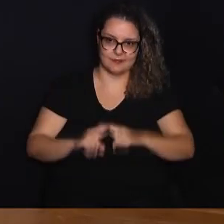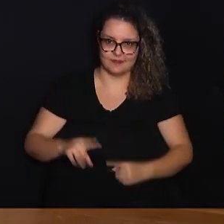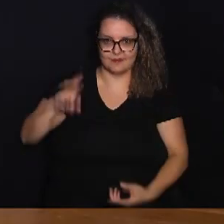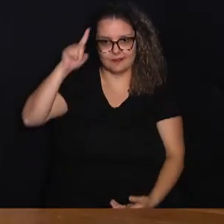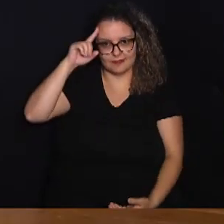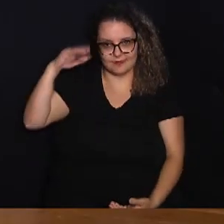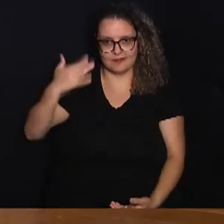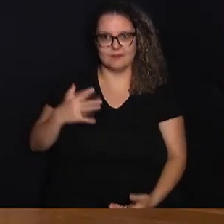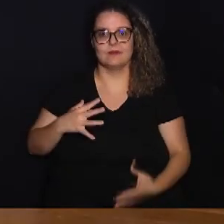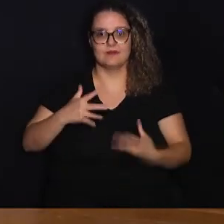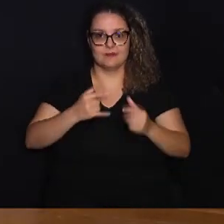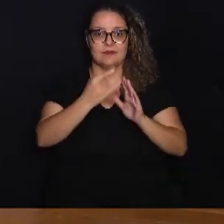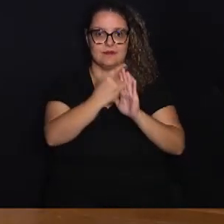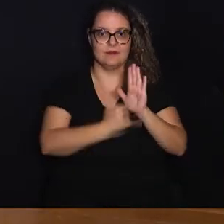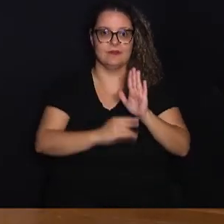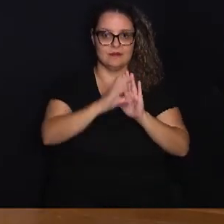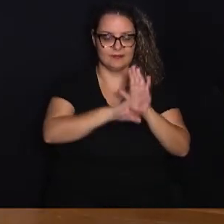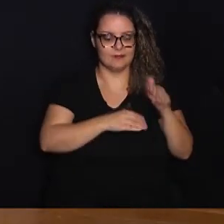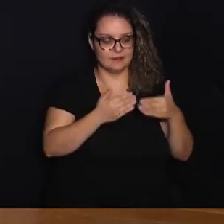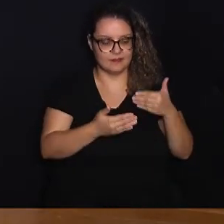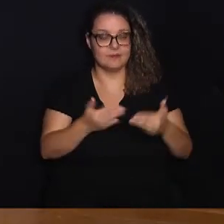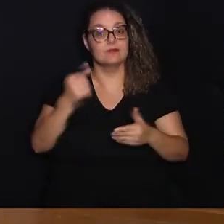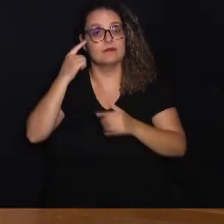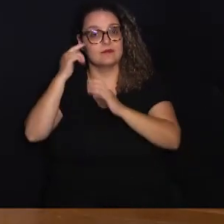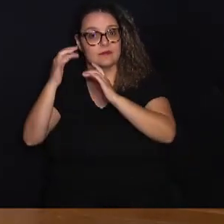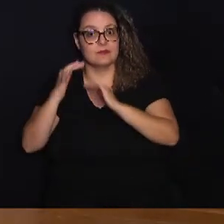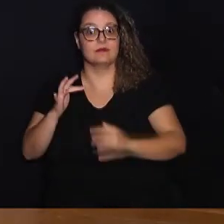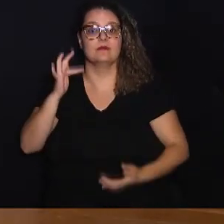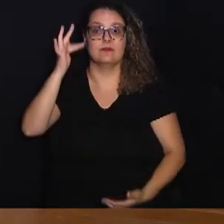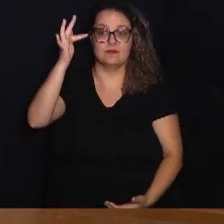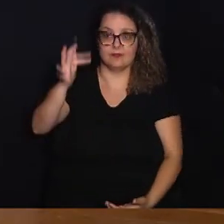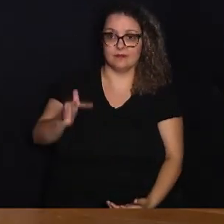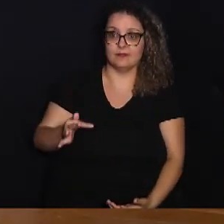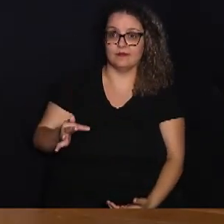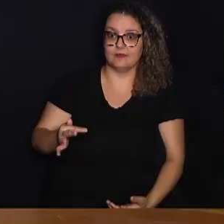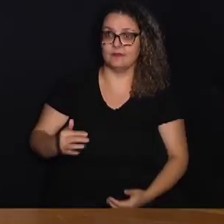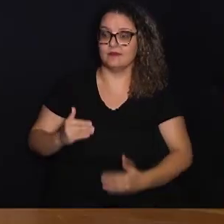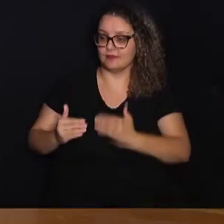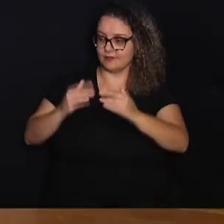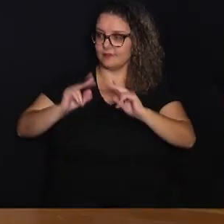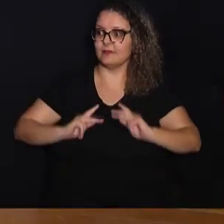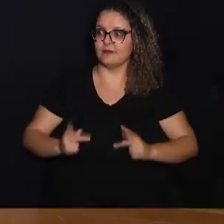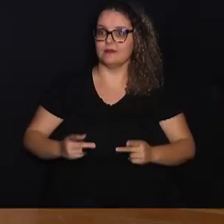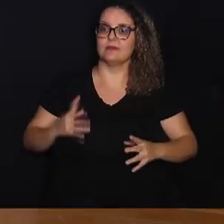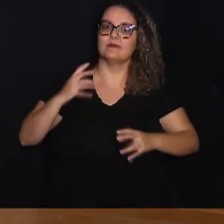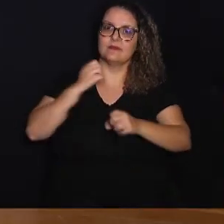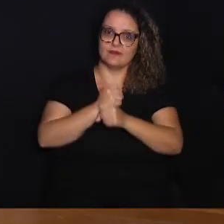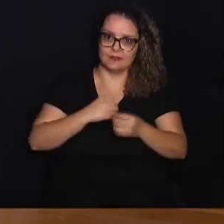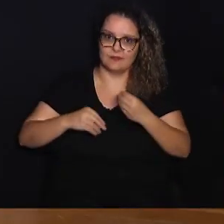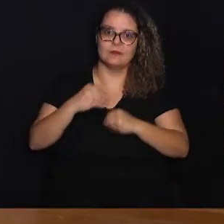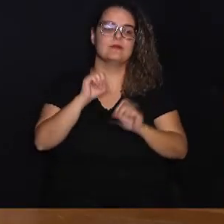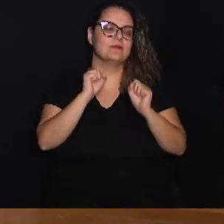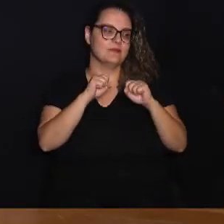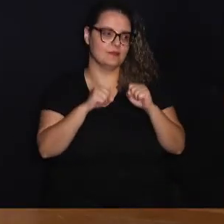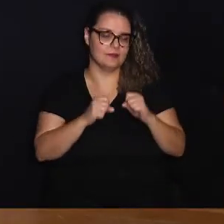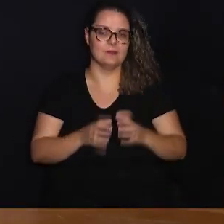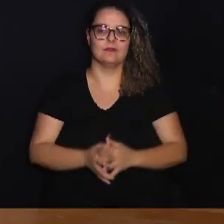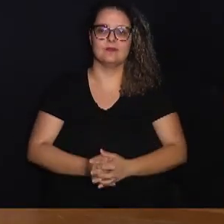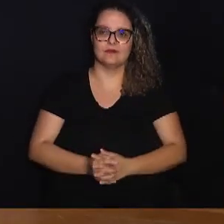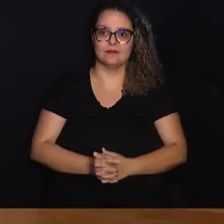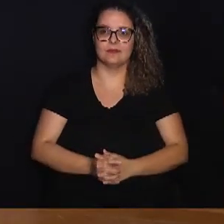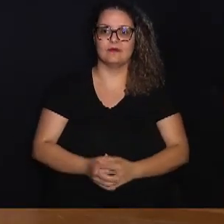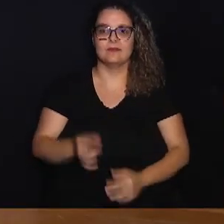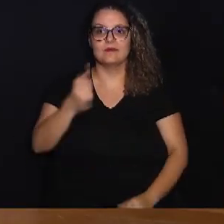esse currículo, tudo isso é pensado lá na frente. Formar um ser humano mais integral. Formar um ser humano integral. Então a gente vai